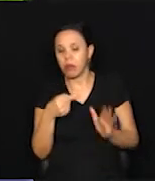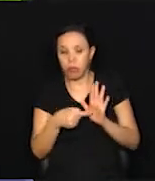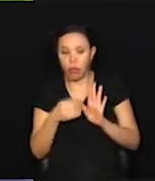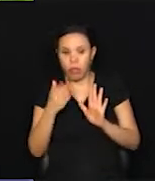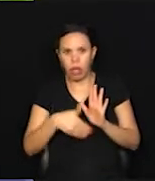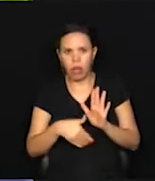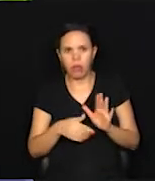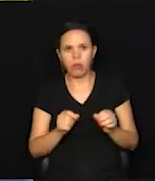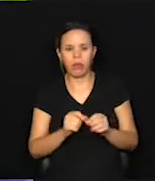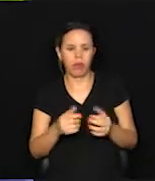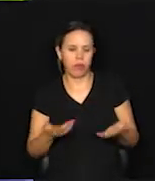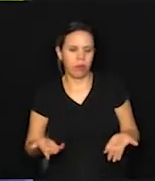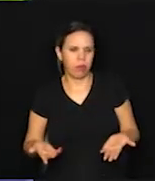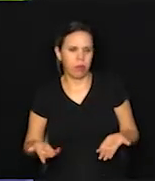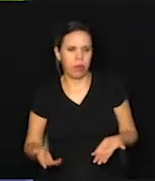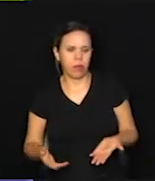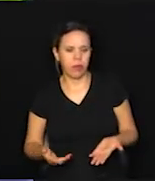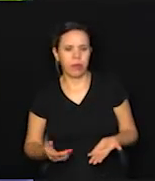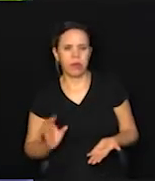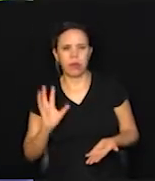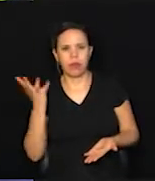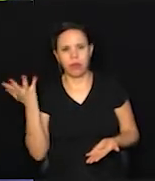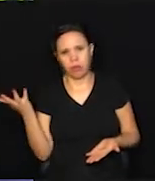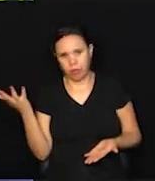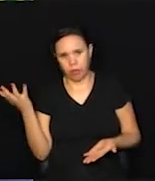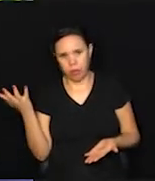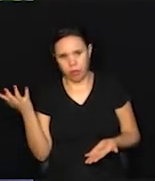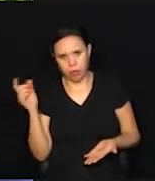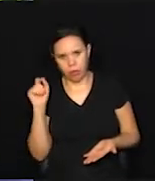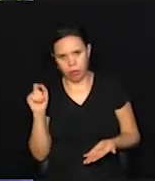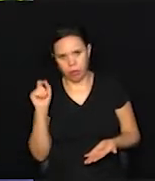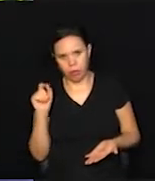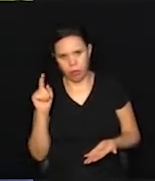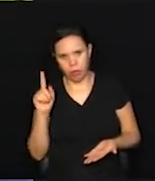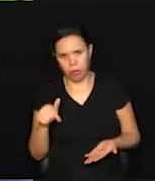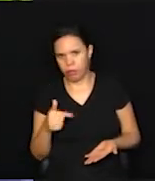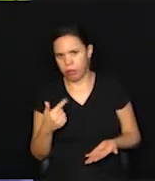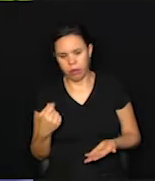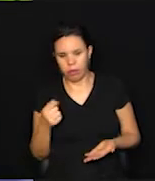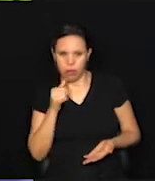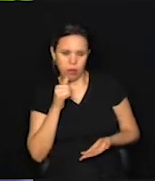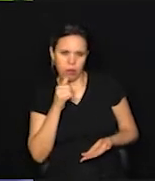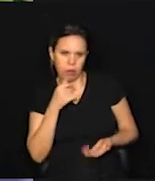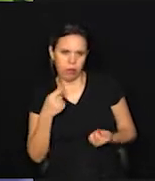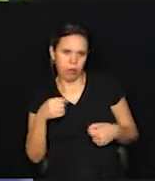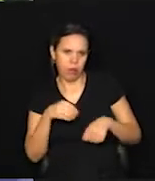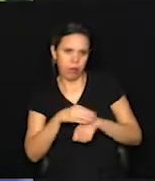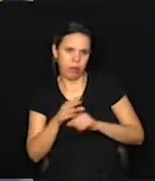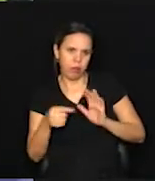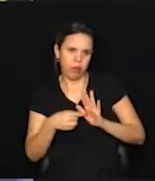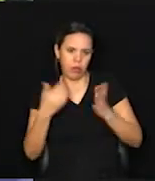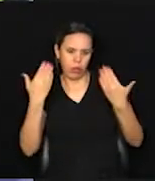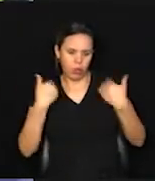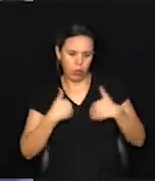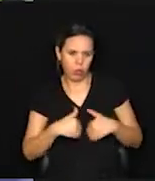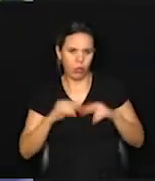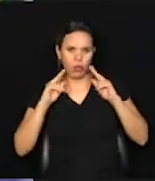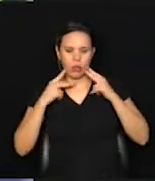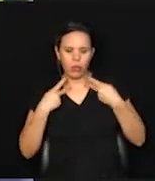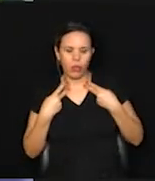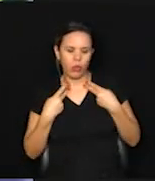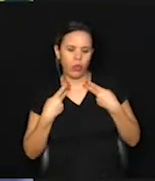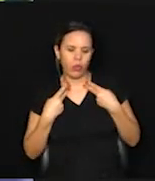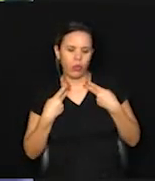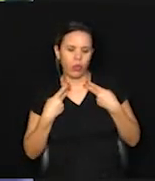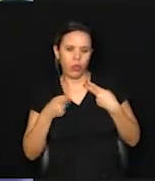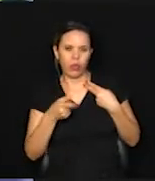essa capacidade. Acontece que isso não necessariamente é transposto para o corpo humano. Por quê? Porque quando você